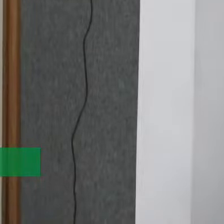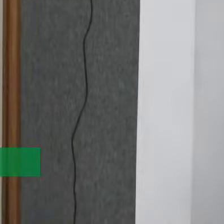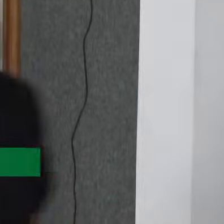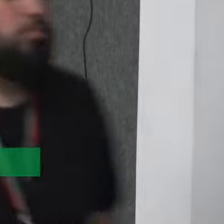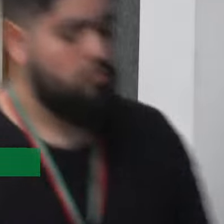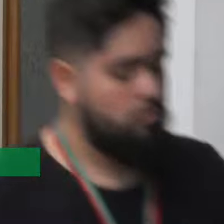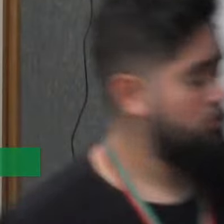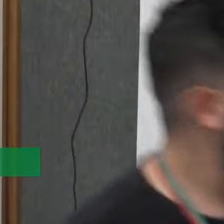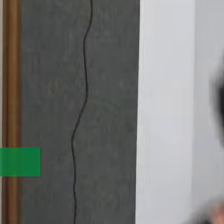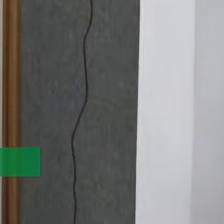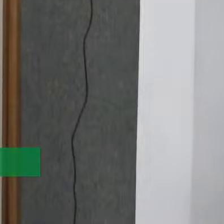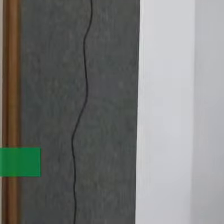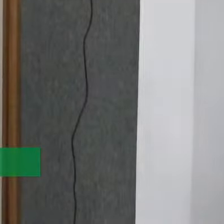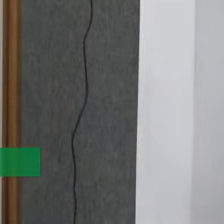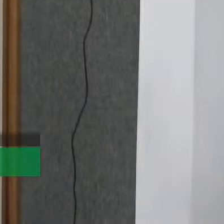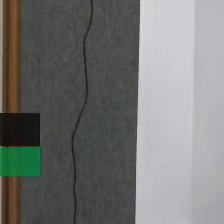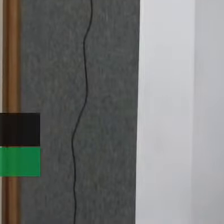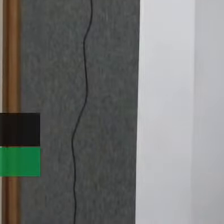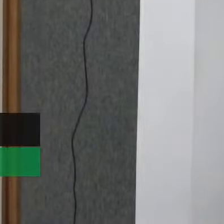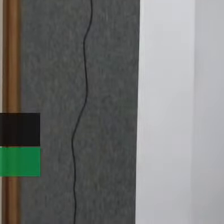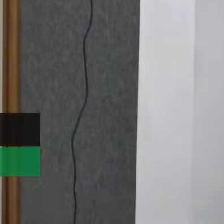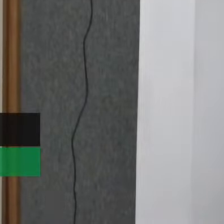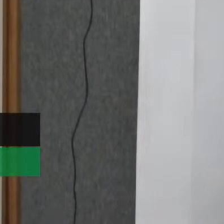hereditário. Então,